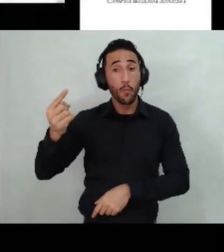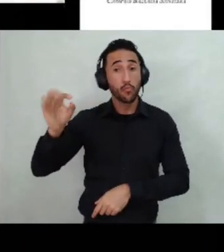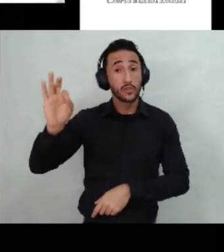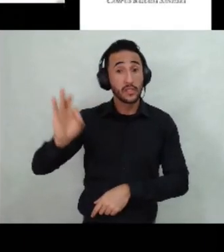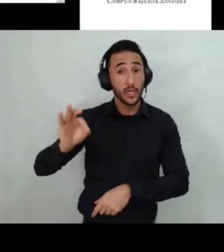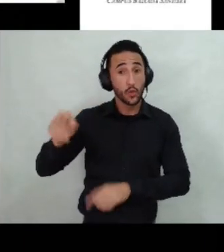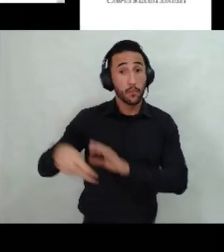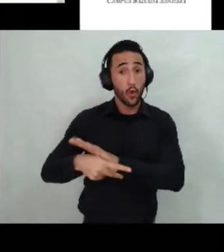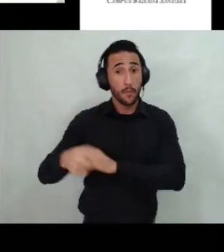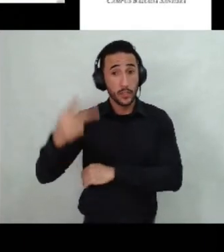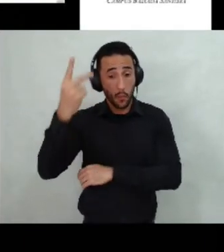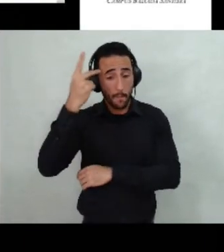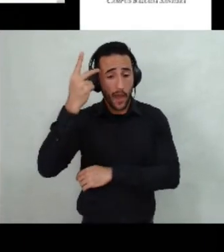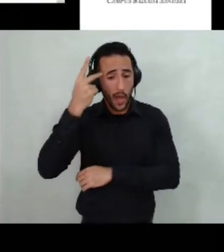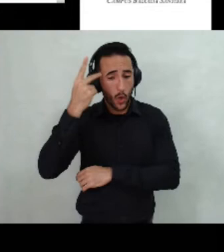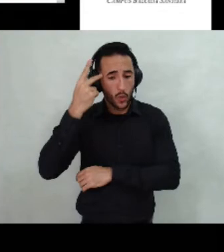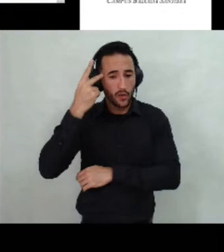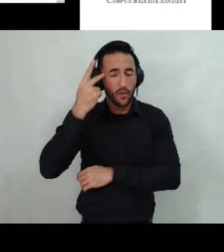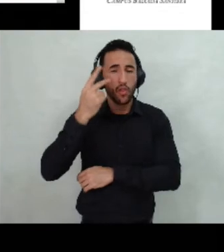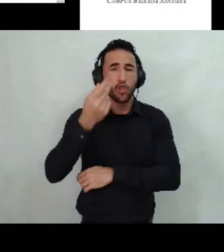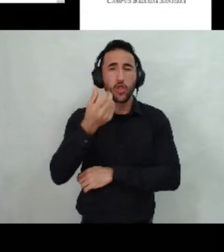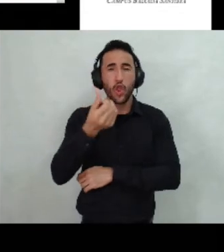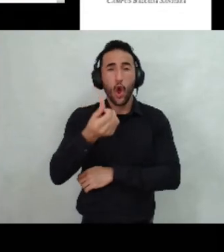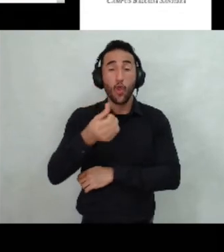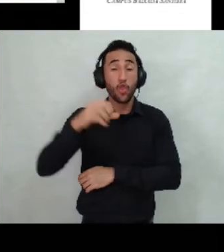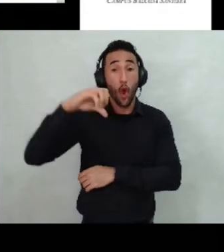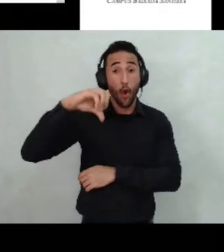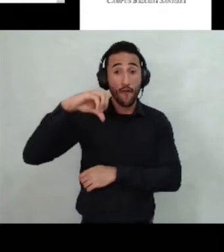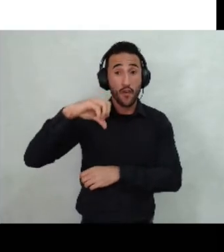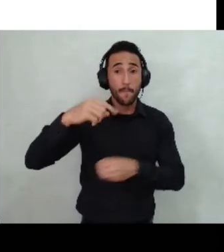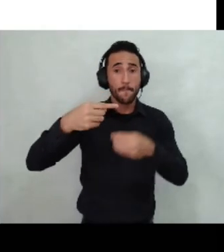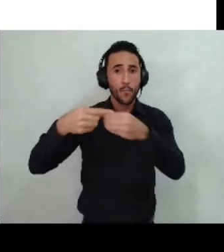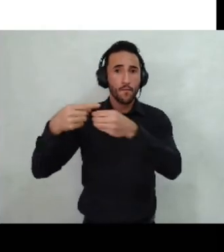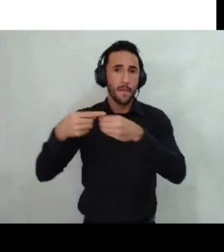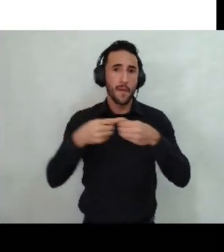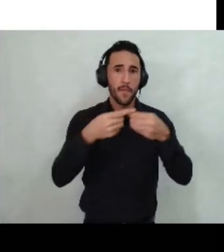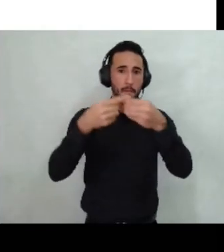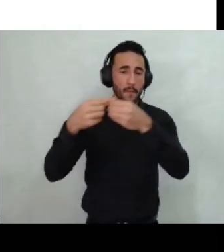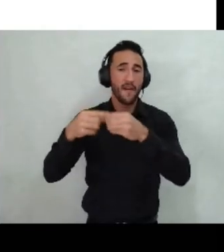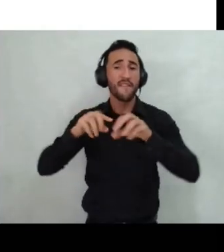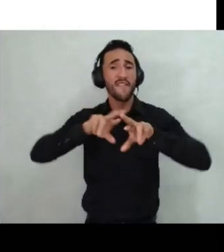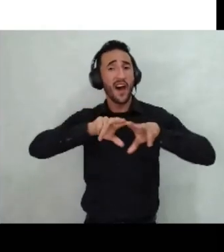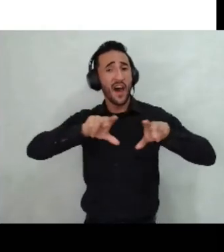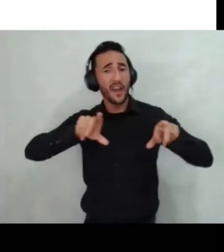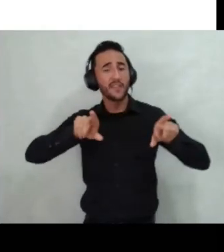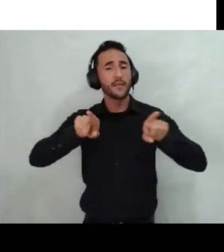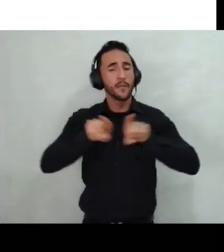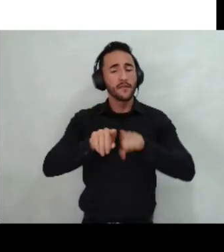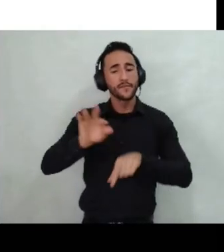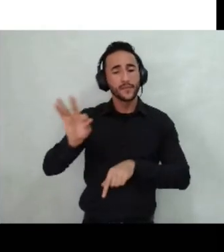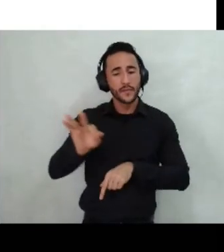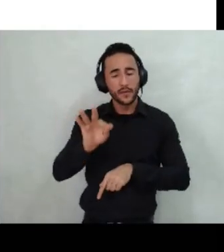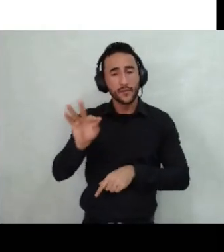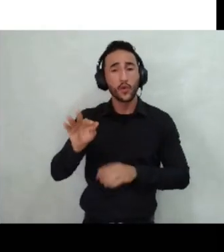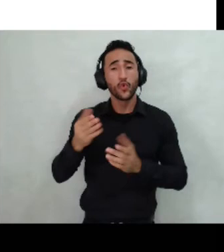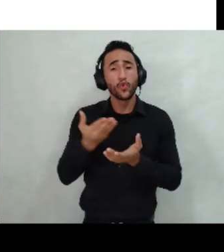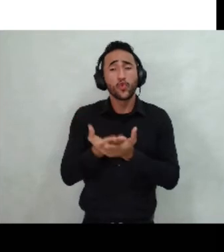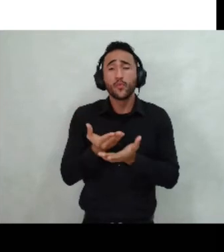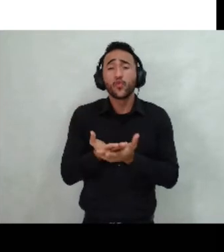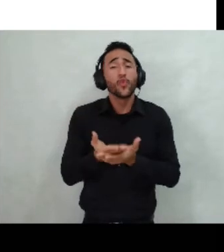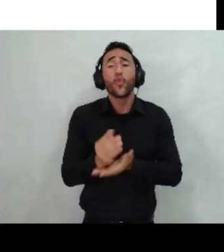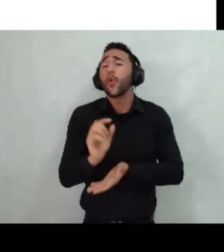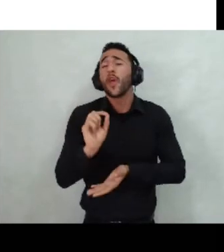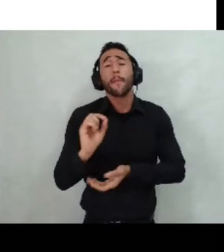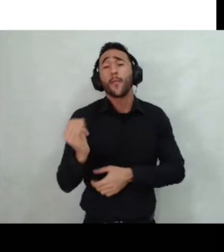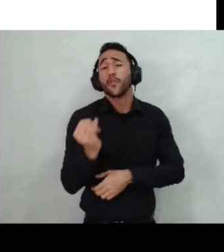9 municípios litorâneos, né. Nós participamos com várias universidades, né. Esse estudo foi muito importante, porque, do ponto